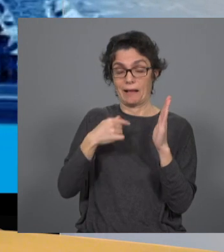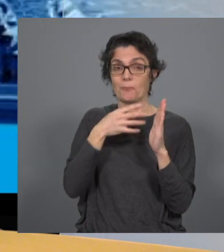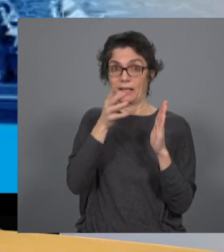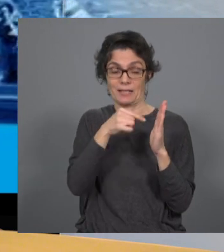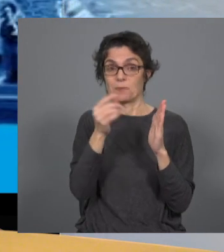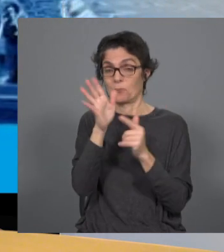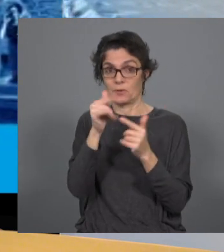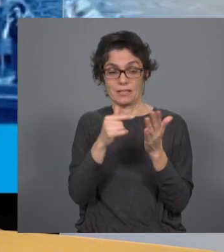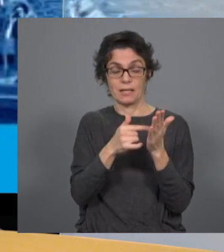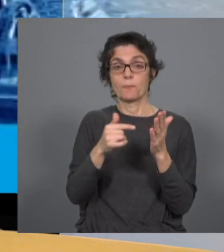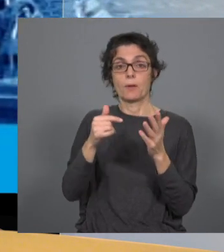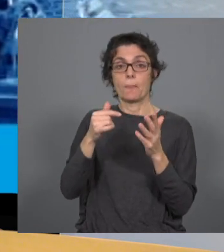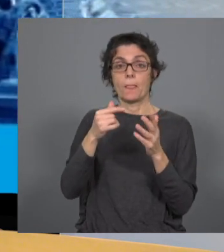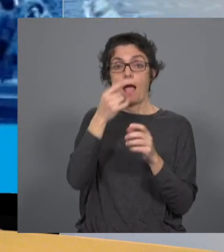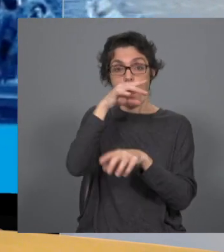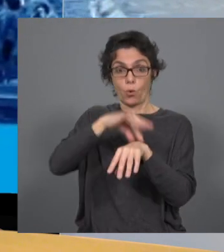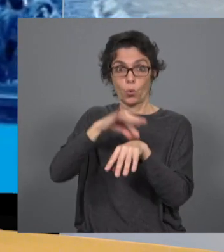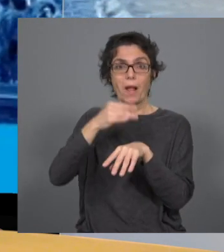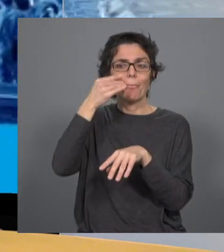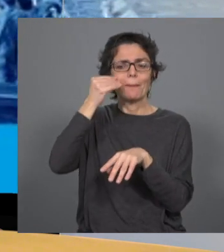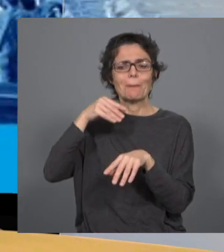ficar afastado do acampamento,